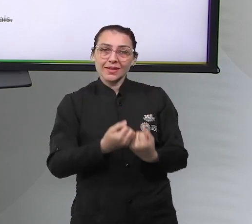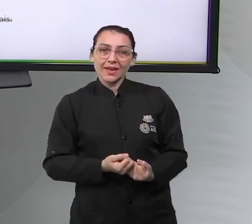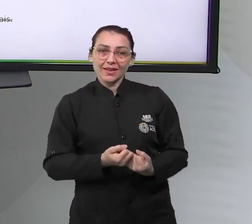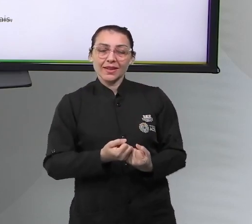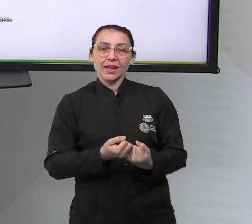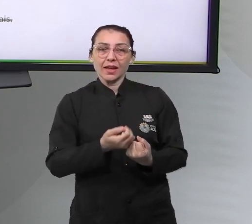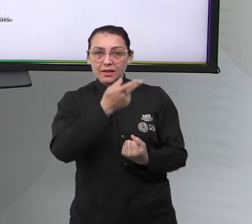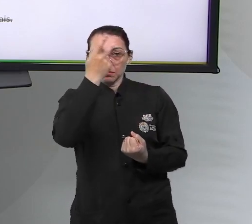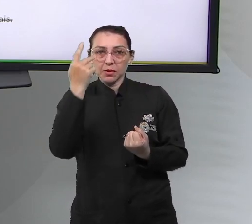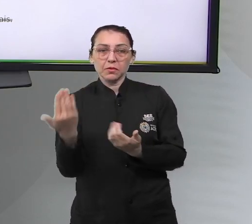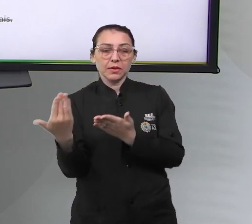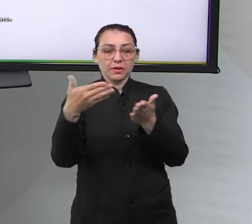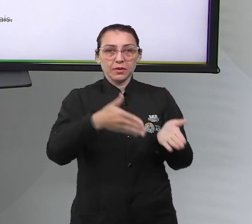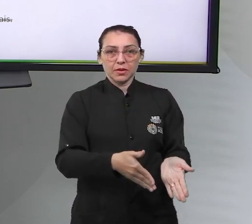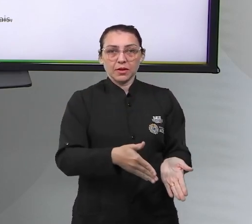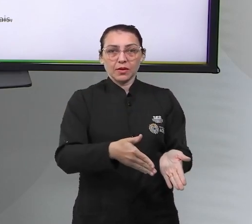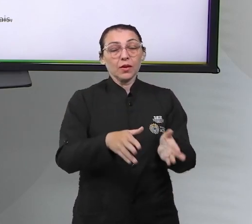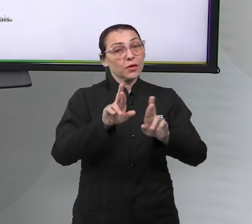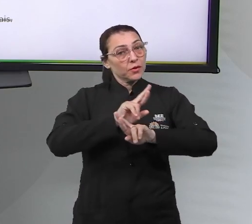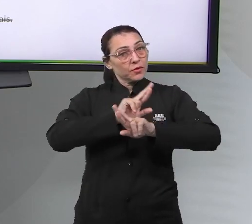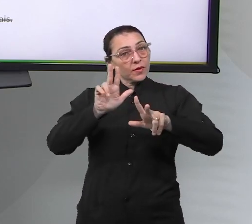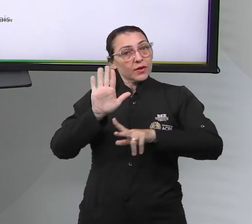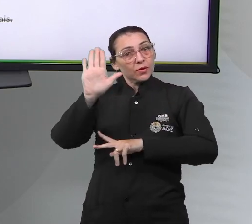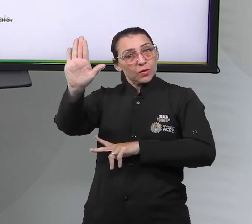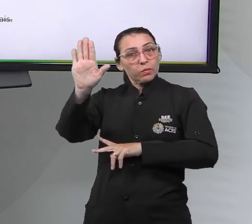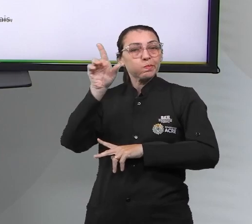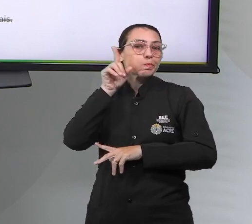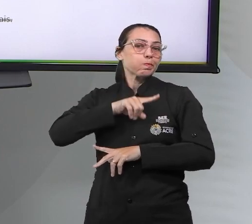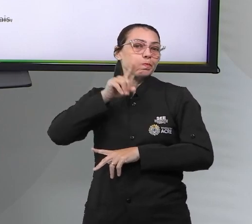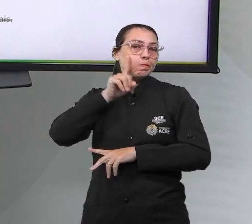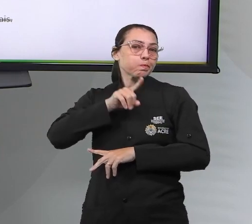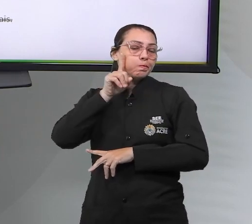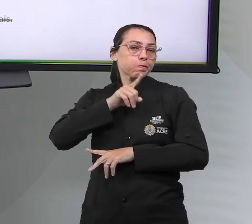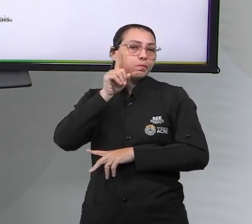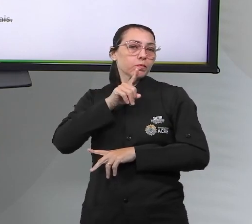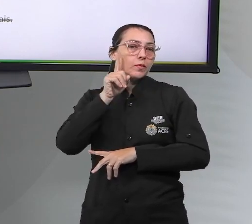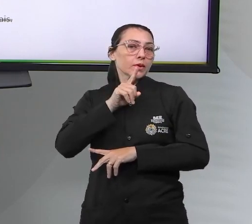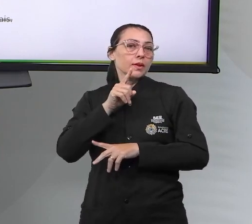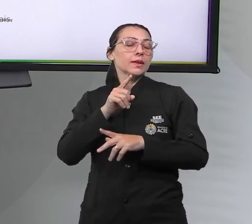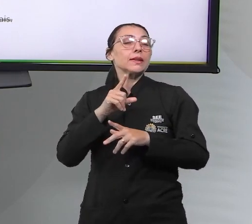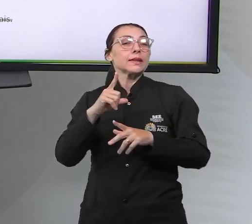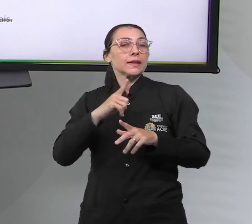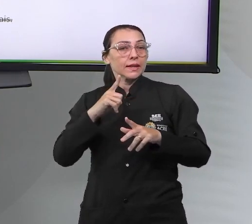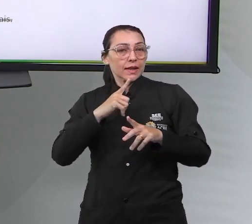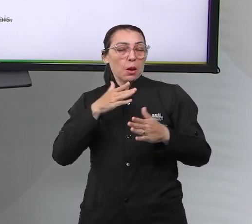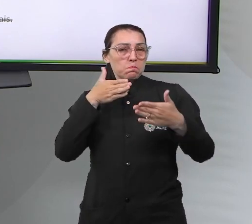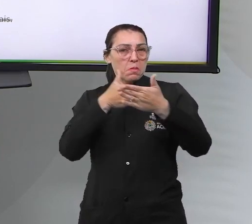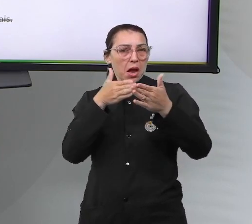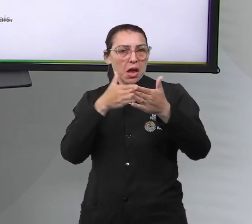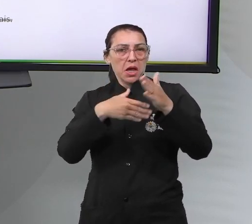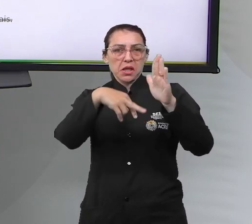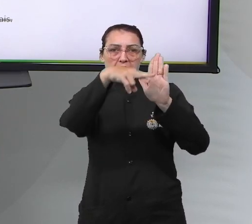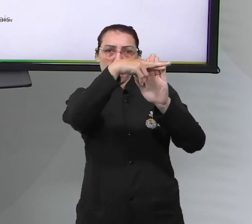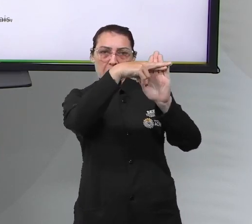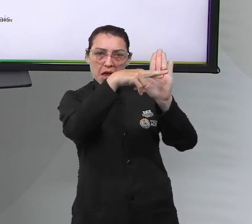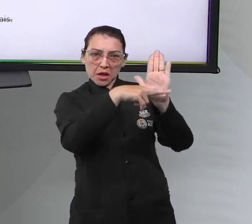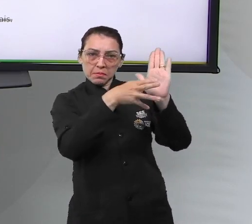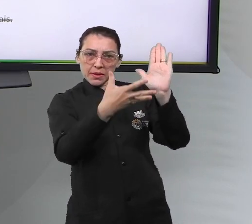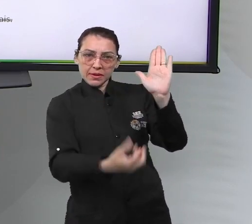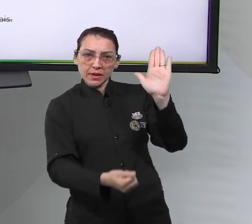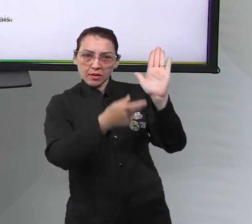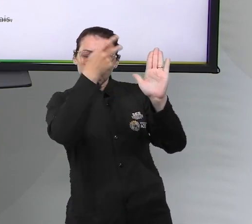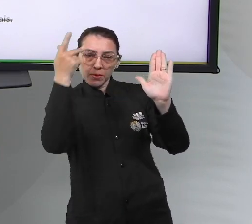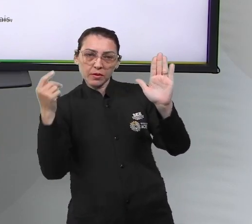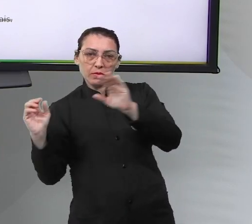esses que chegam até aqui, diferentemente dos Estados Unidos, que estabelecem barreiras em